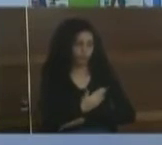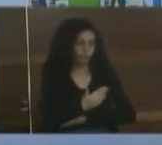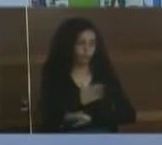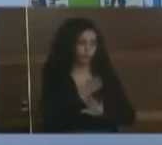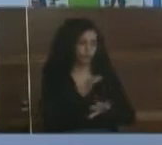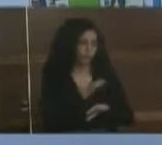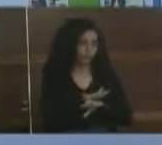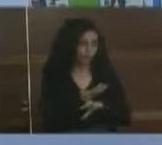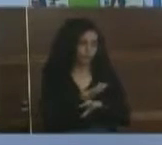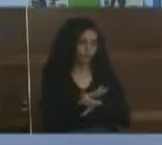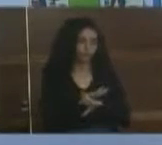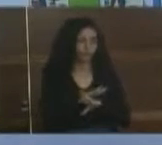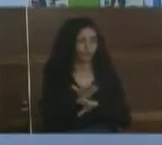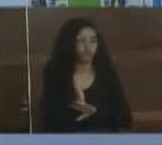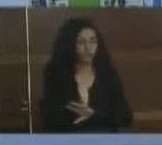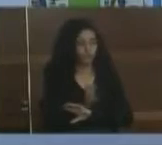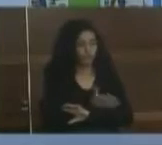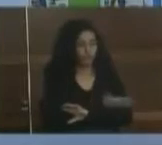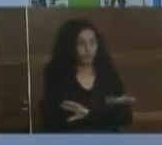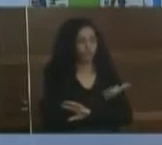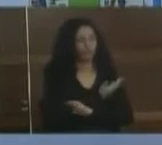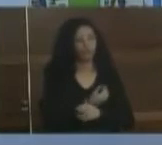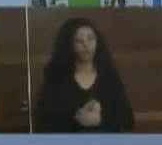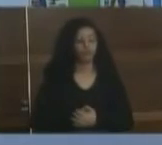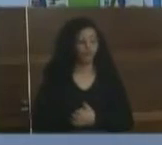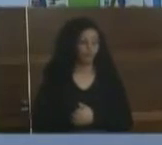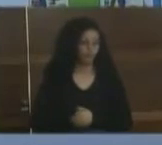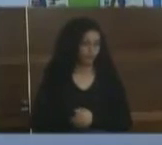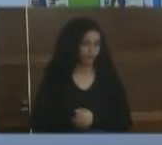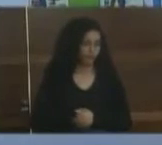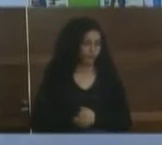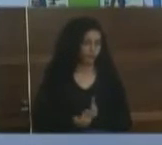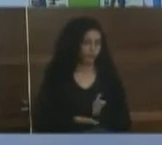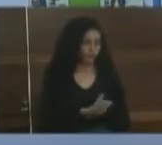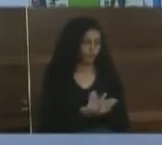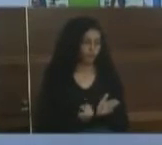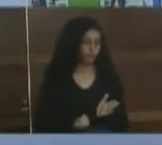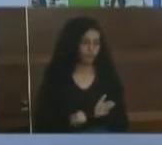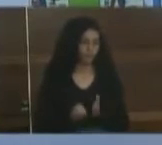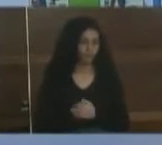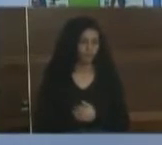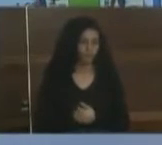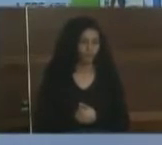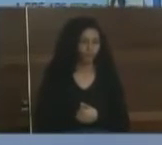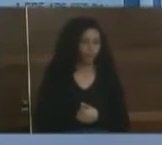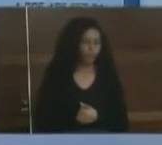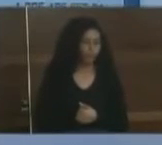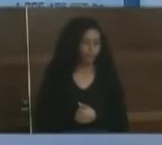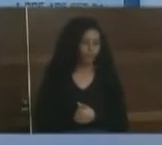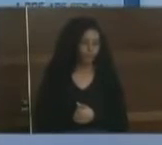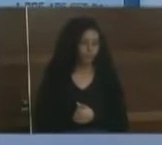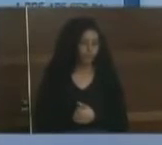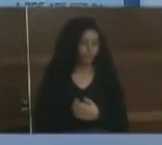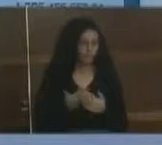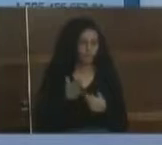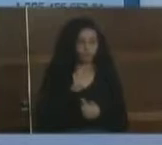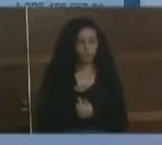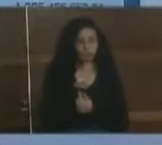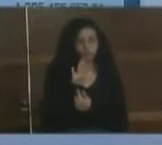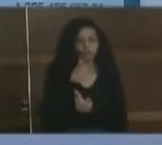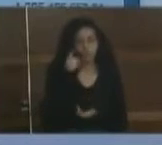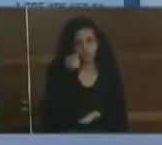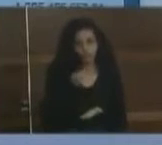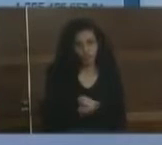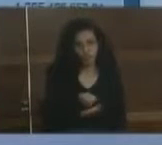praças parques jardins e etc página 22 o demonstrativo